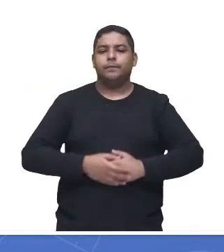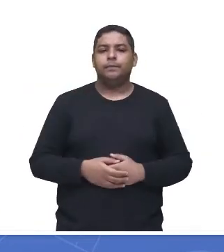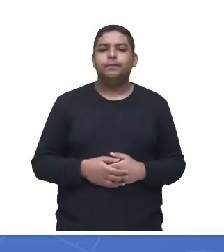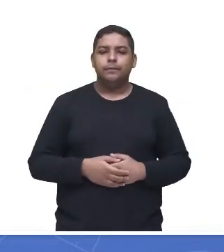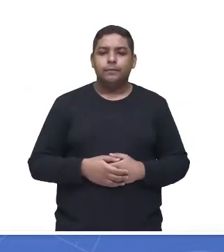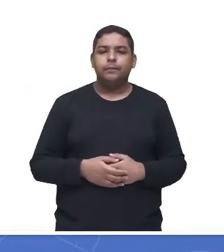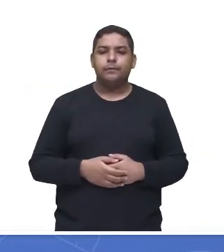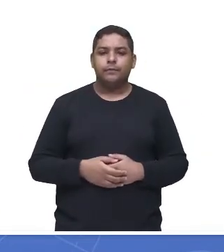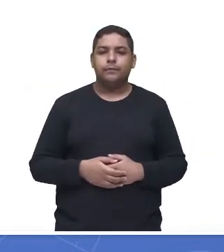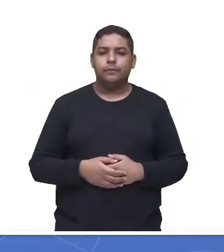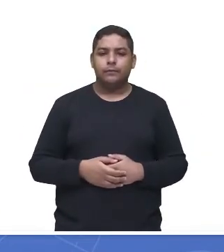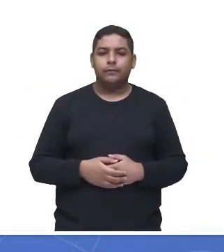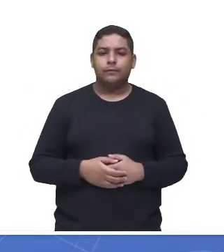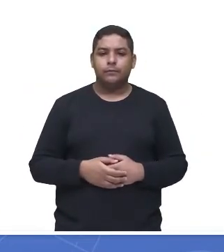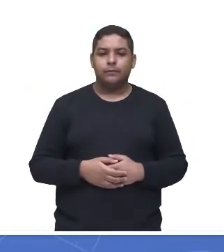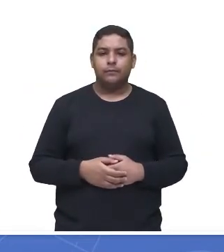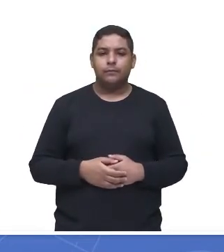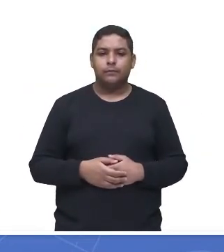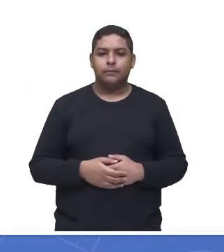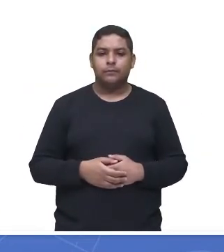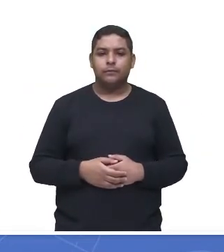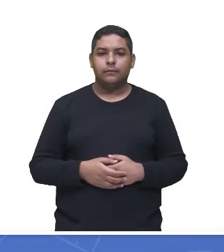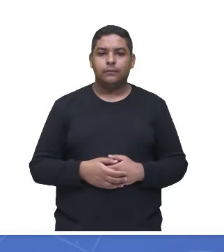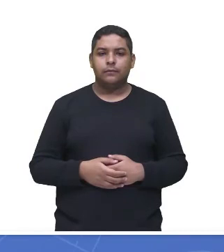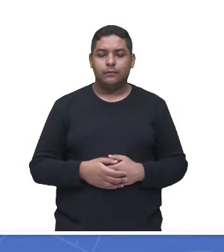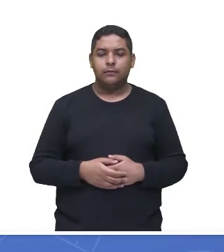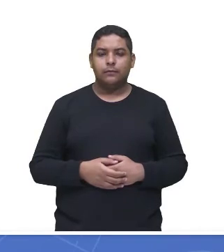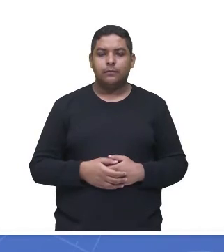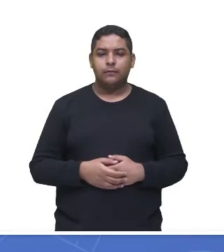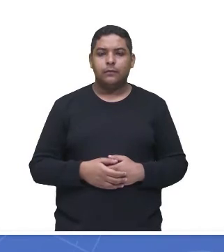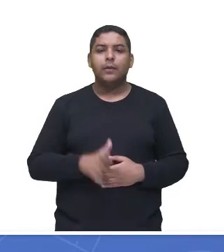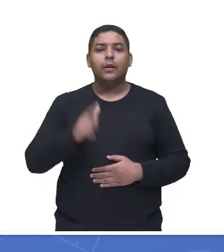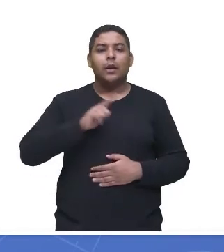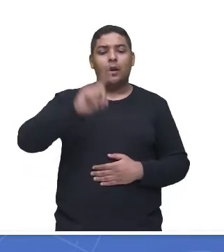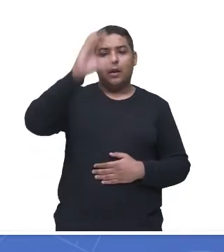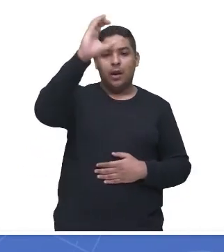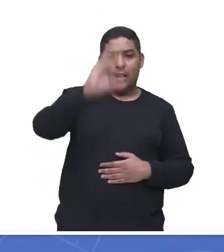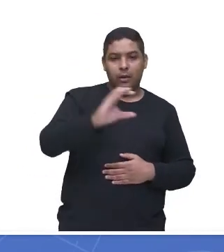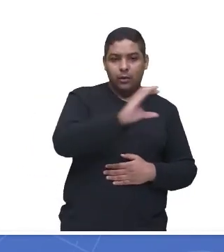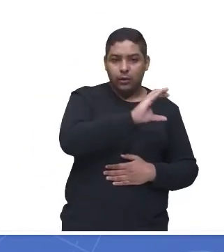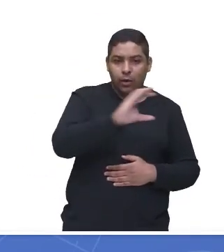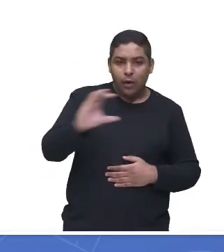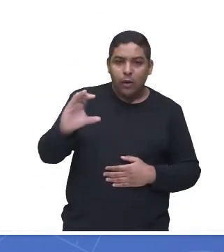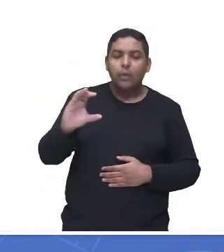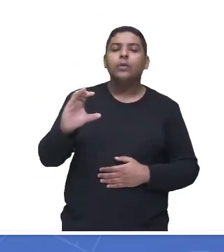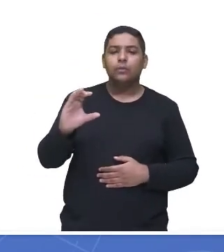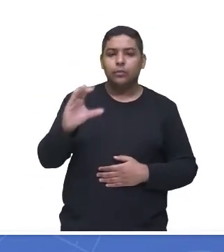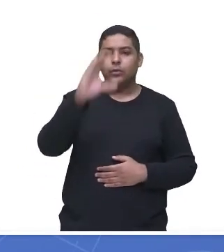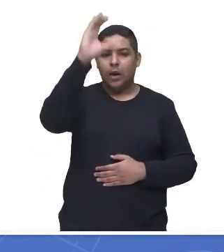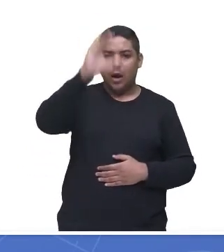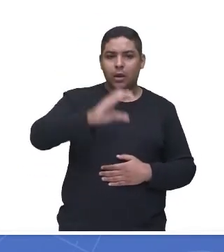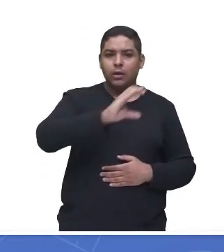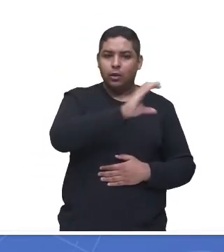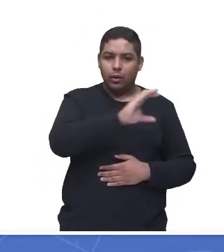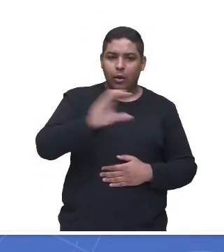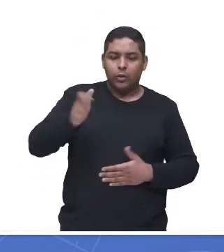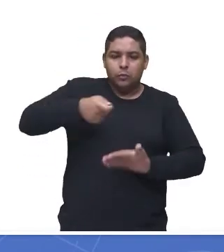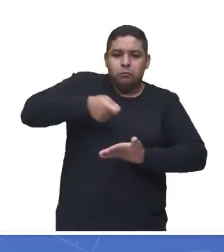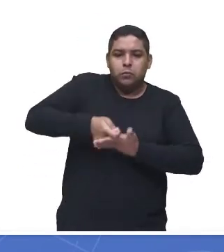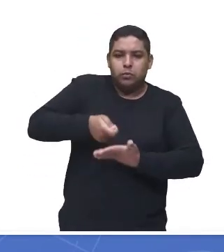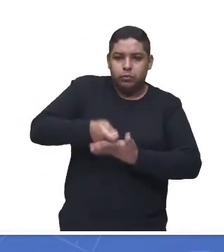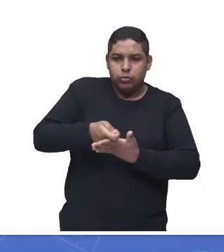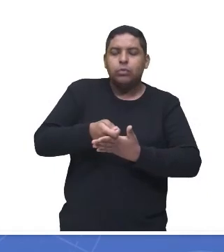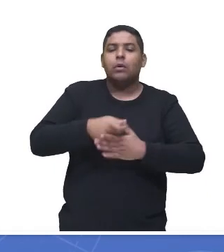e tem mais, dentro do cristianismo ainda tem católicos, ortodoxos, né? Ainda tem